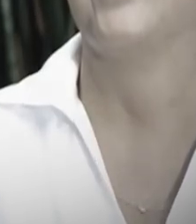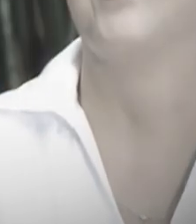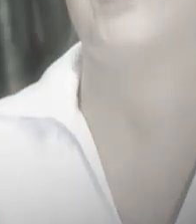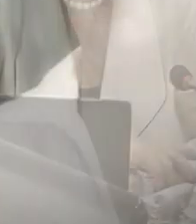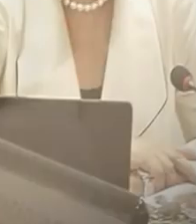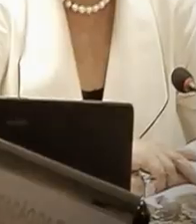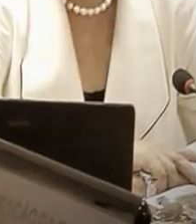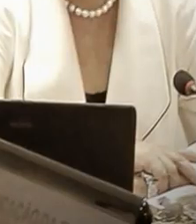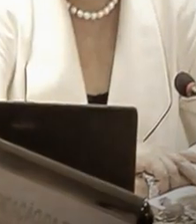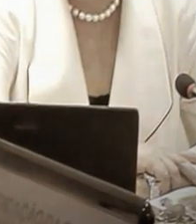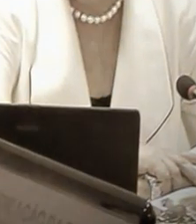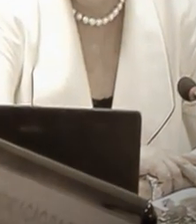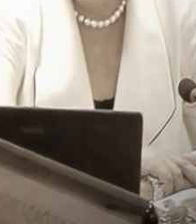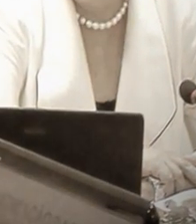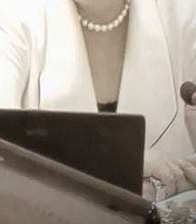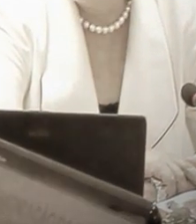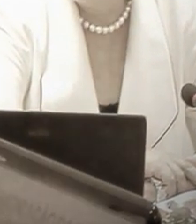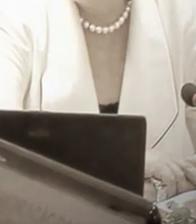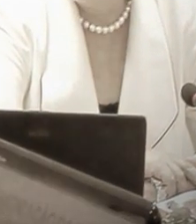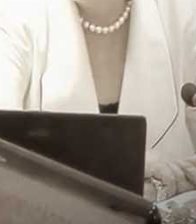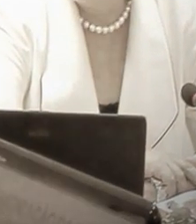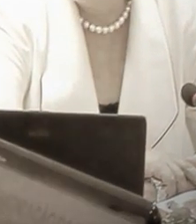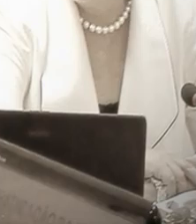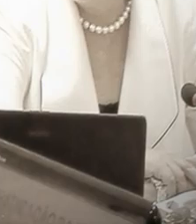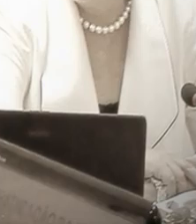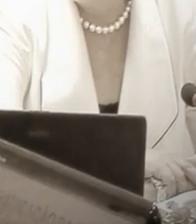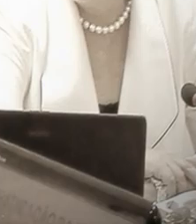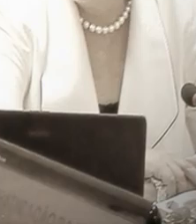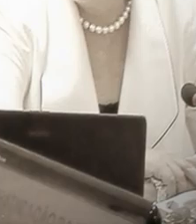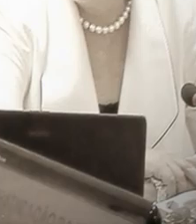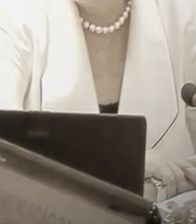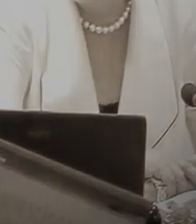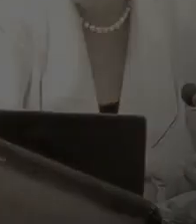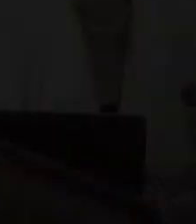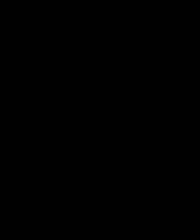E aí o café com a presidenta